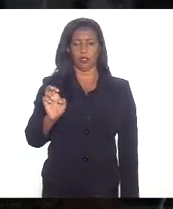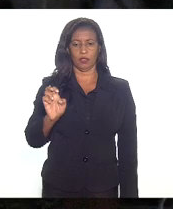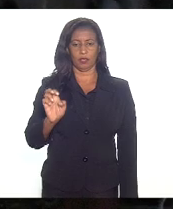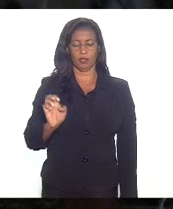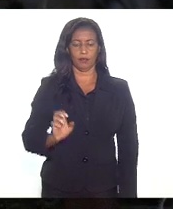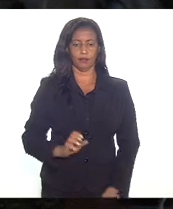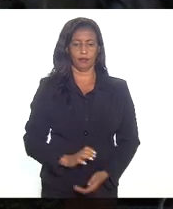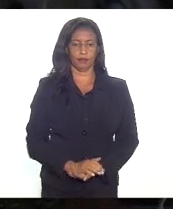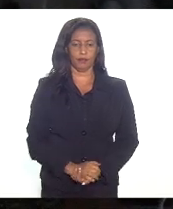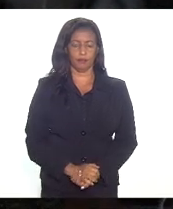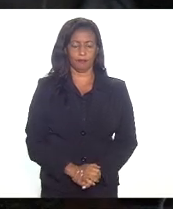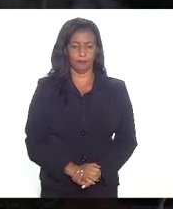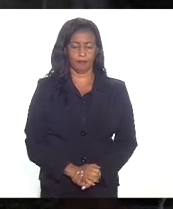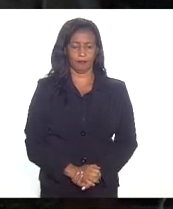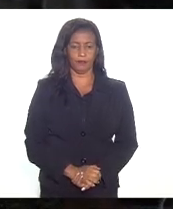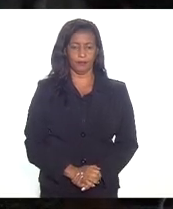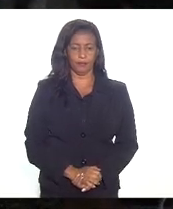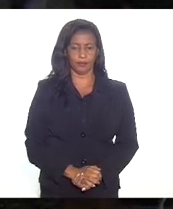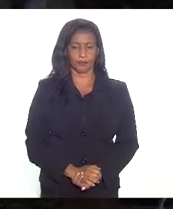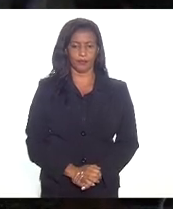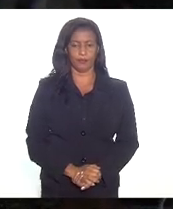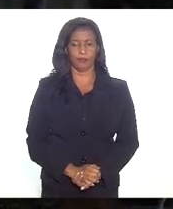Deputado Alexandre Freitas.